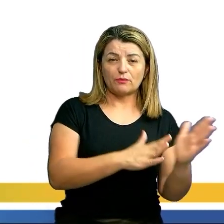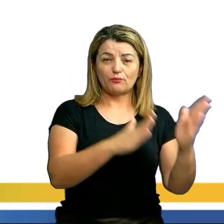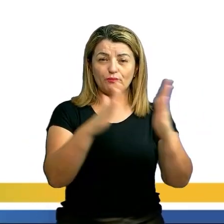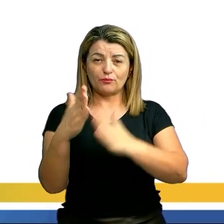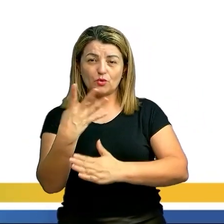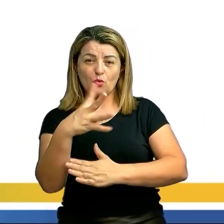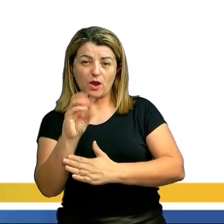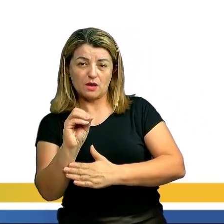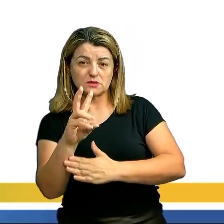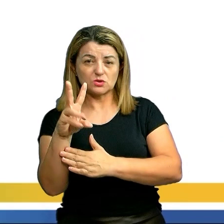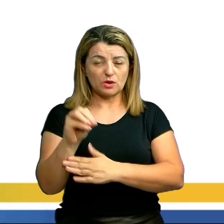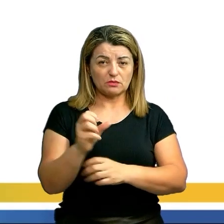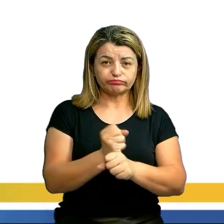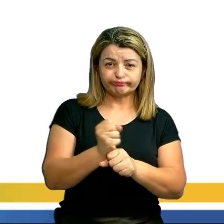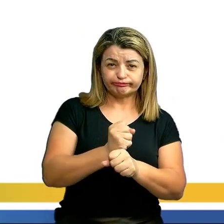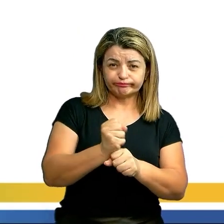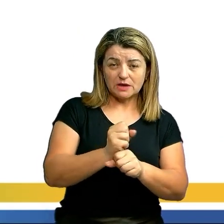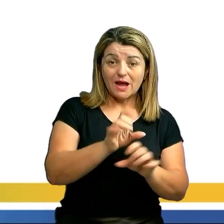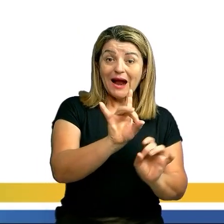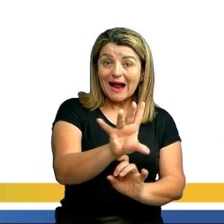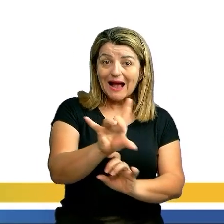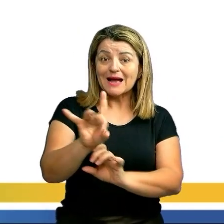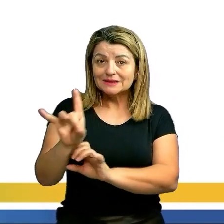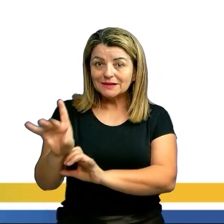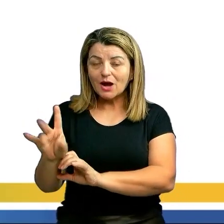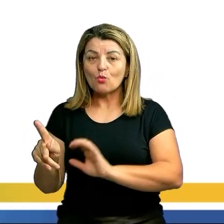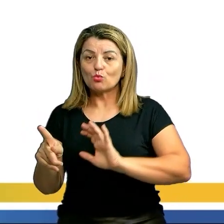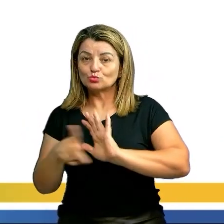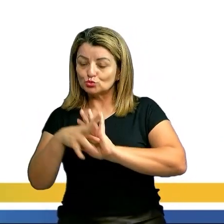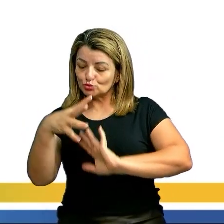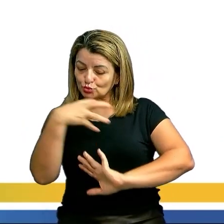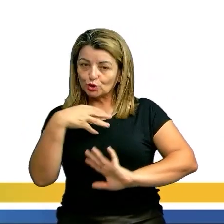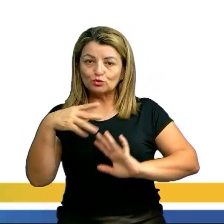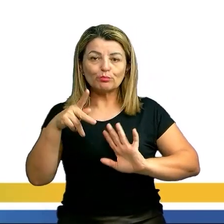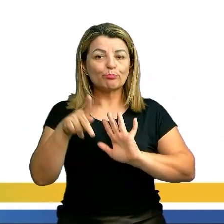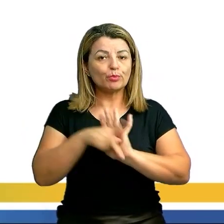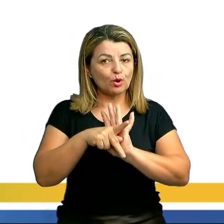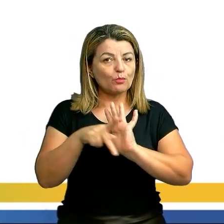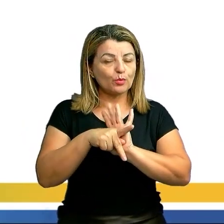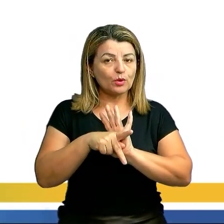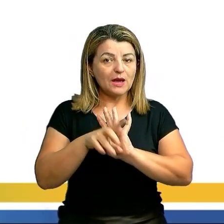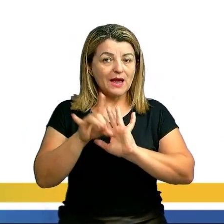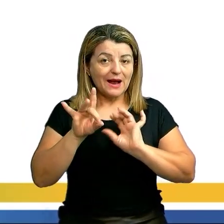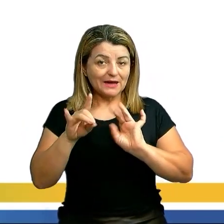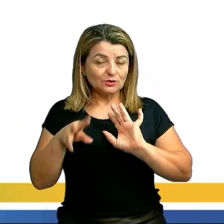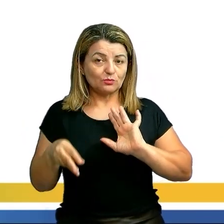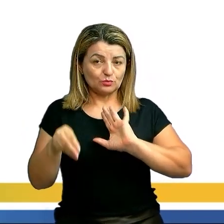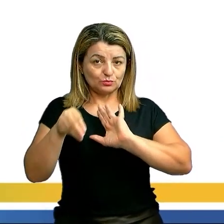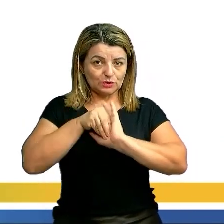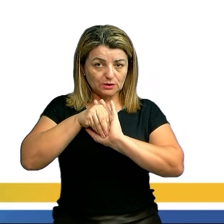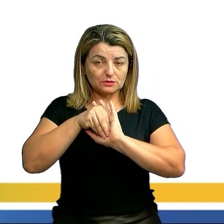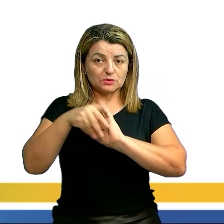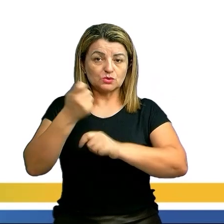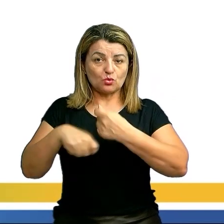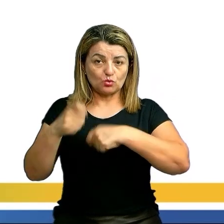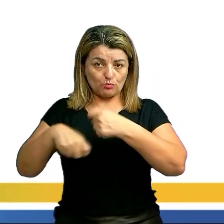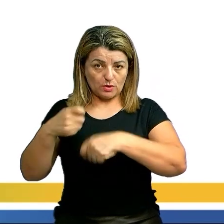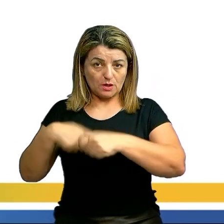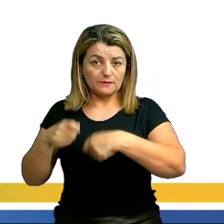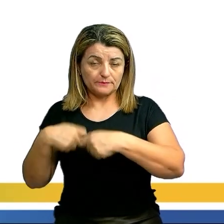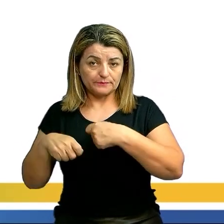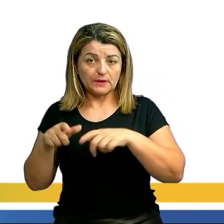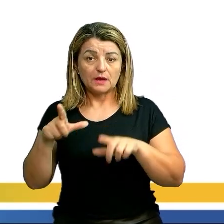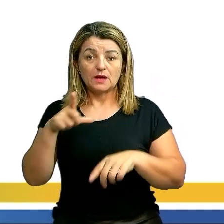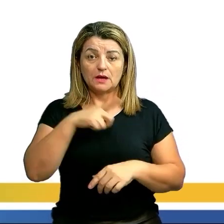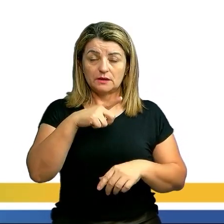grandes potências. Cada um à sua maneira, né? Cada uma dentro da sua vertente econômica.